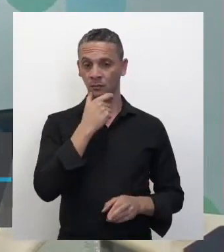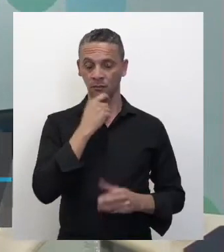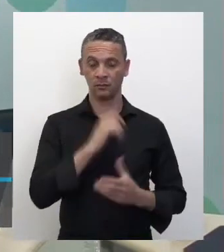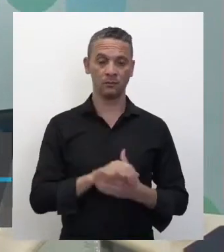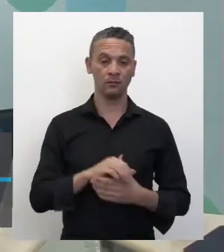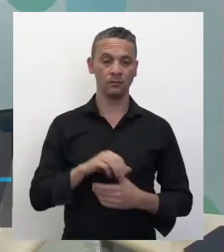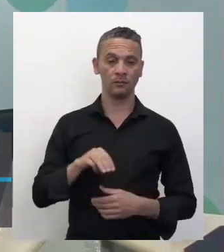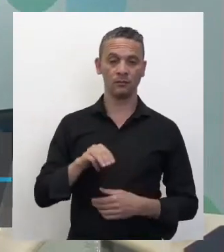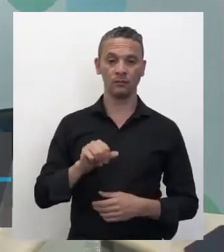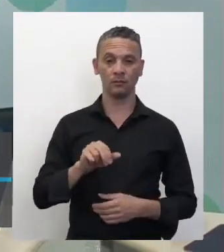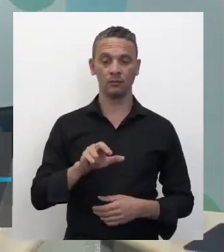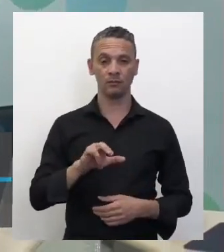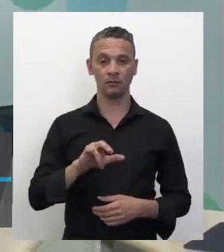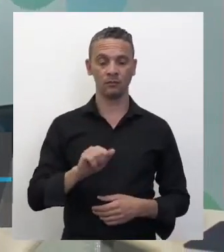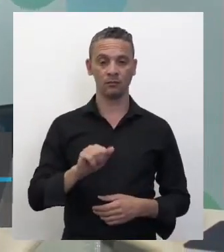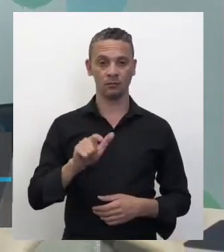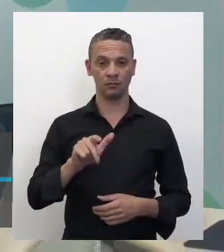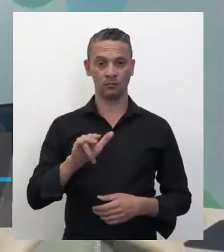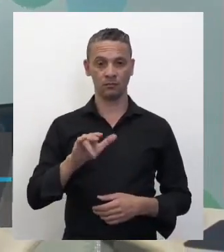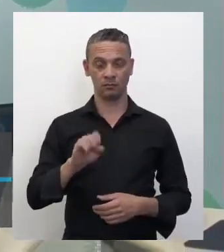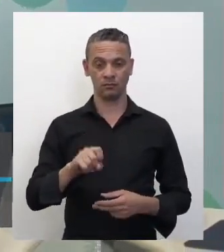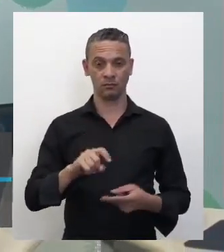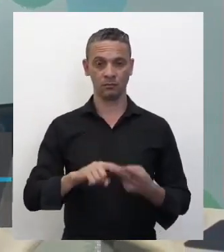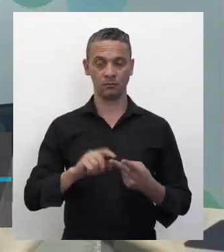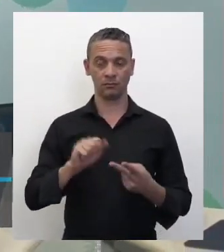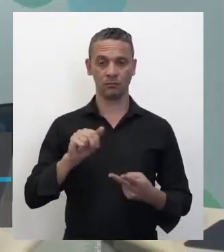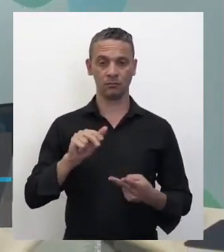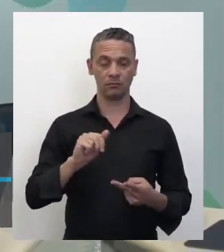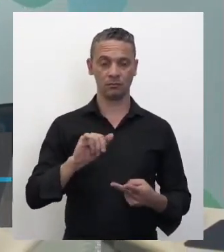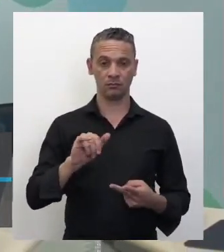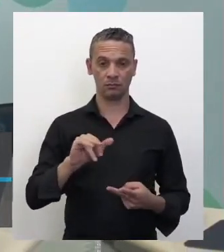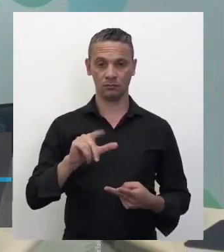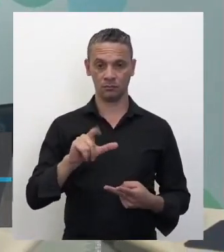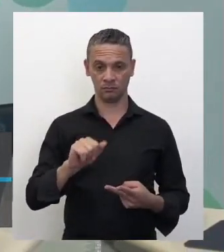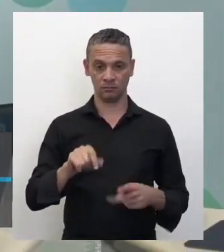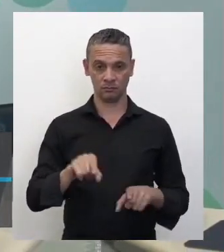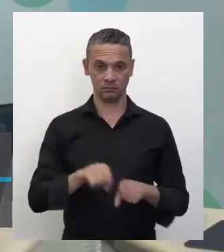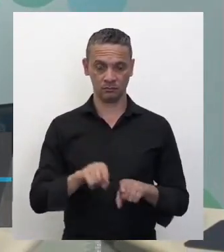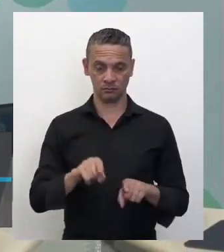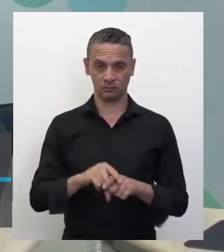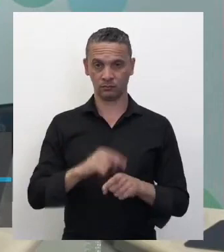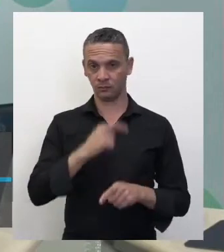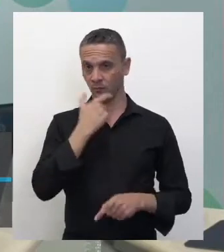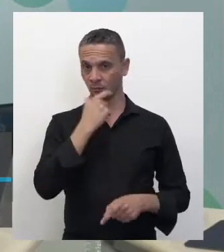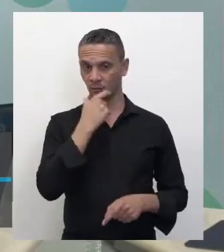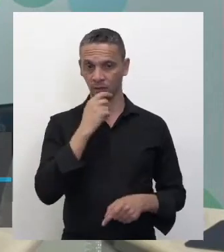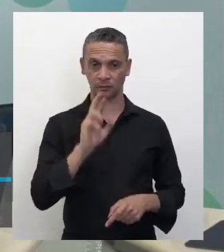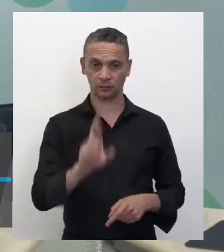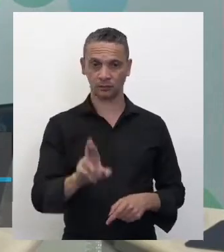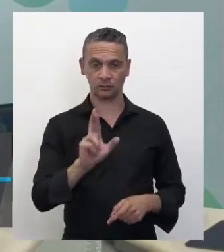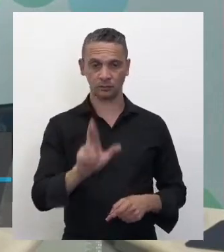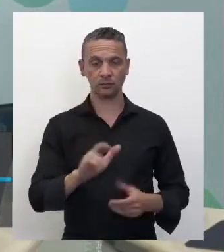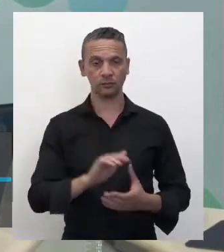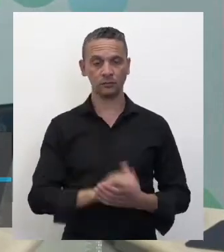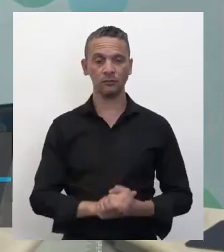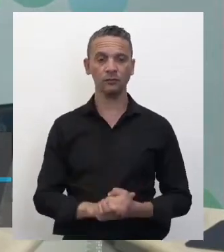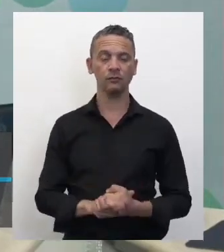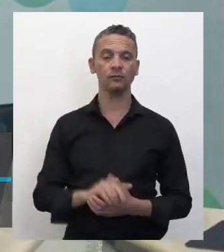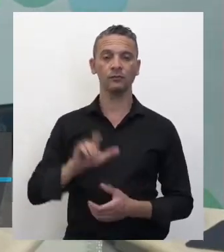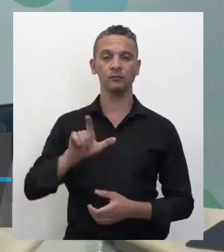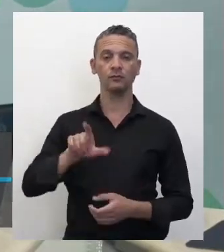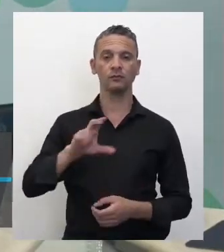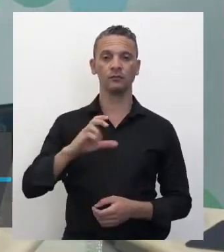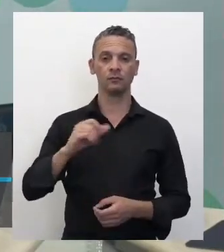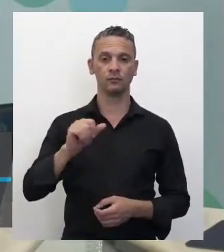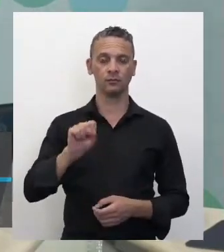Luísa colocou increased também. A Ana Júlia também increased. O Samu used, accounted e were. O Lucas increased